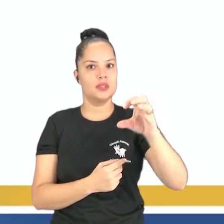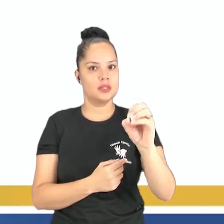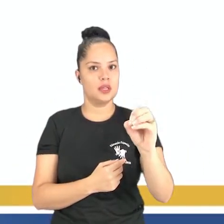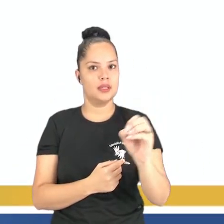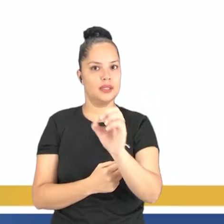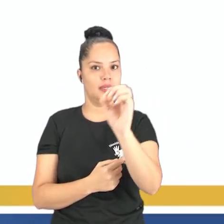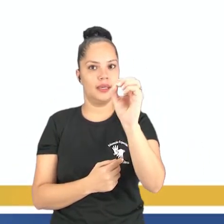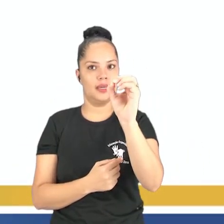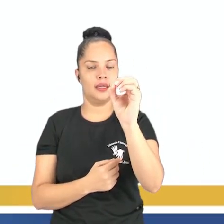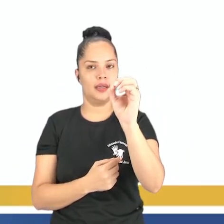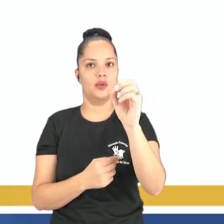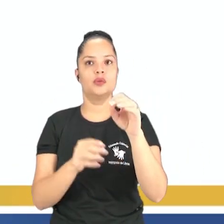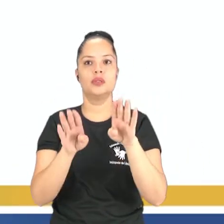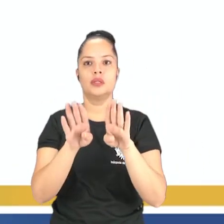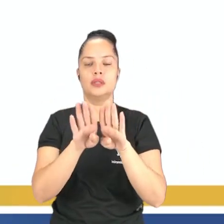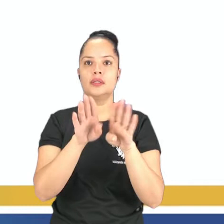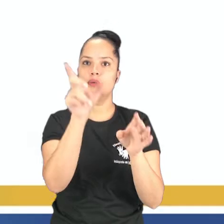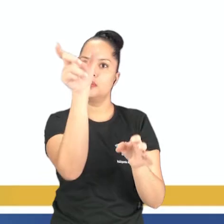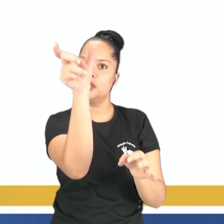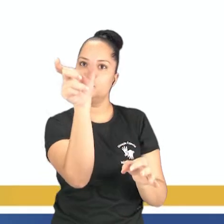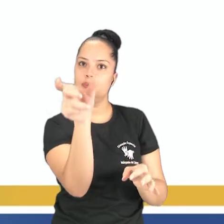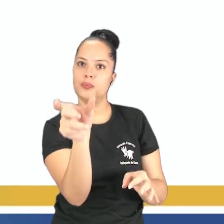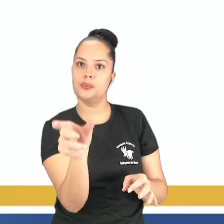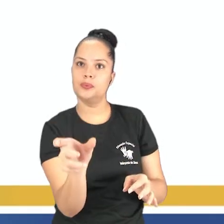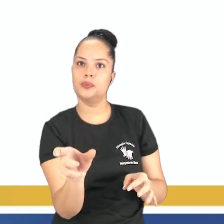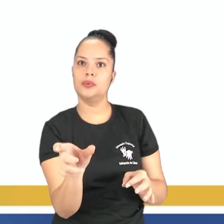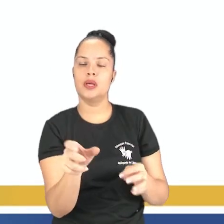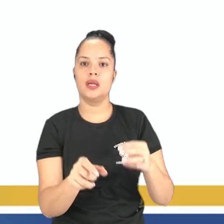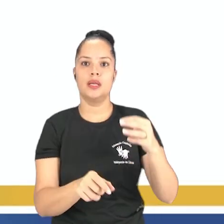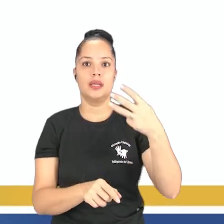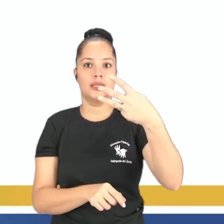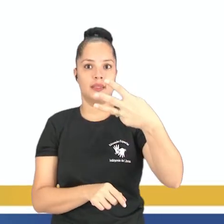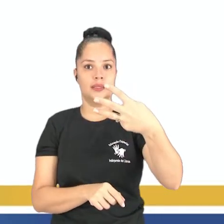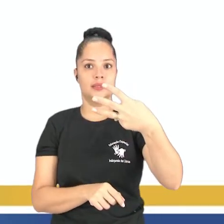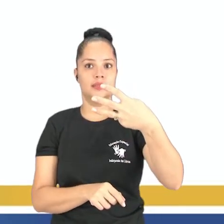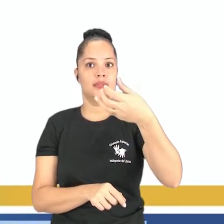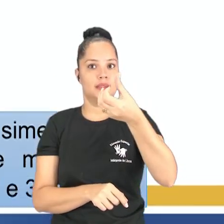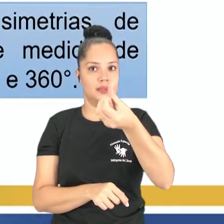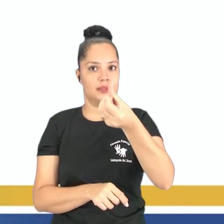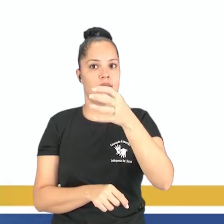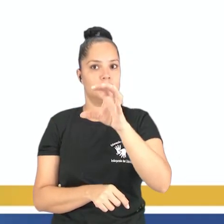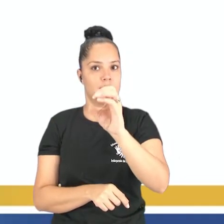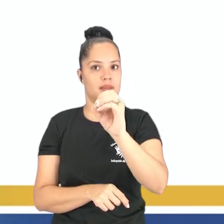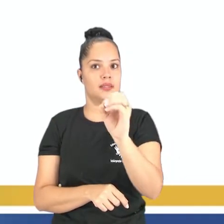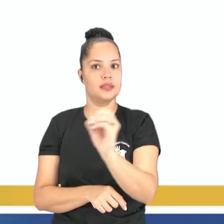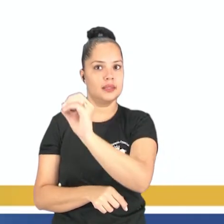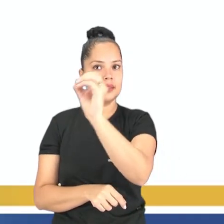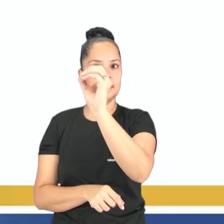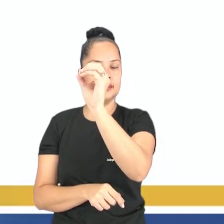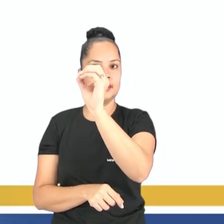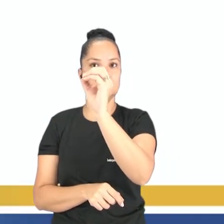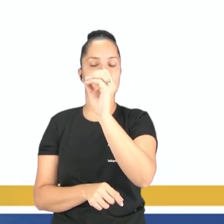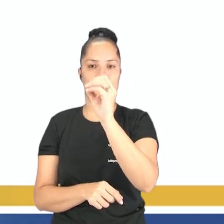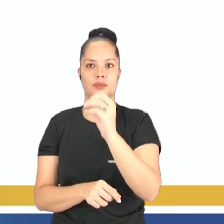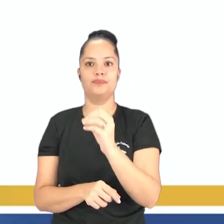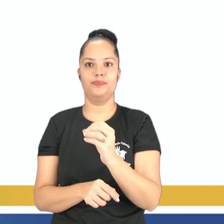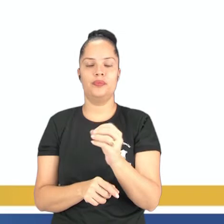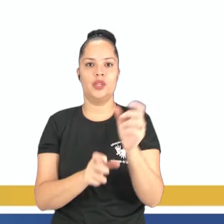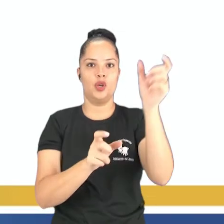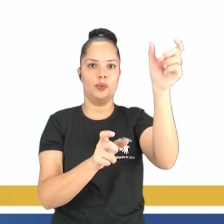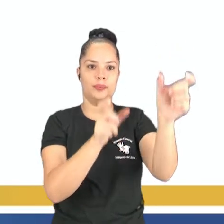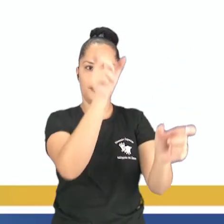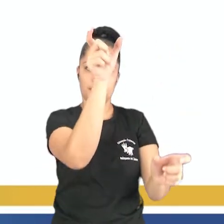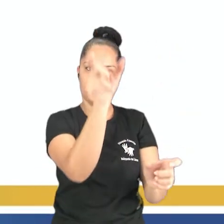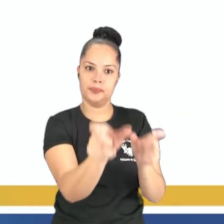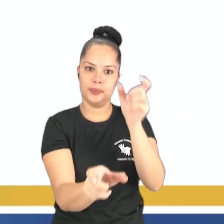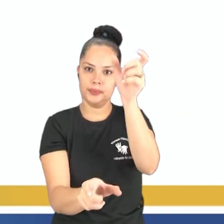270 graus. E agora ela aparece como uma rotação de centro-O e medida de amplitude de 360 graus. Isso quer dizer que